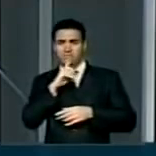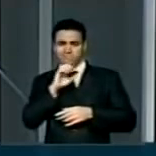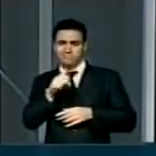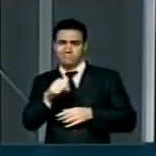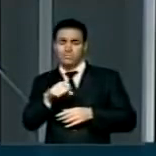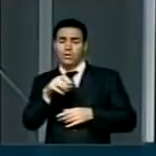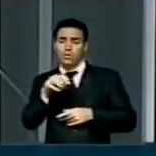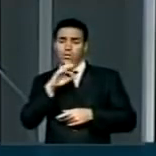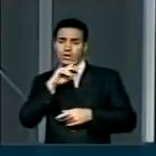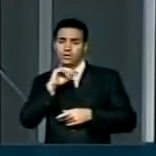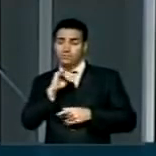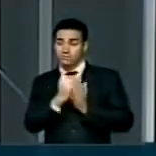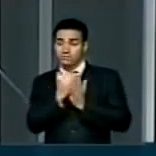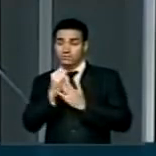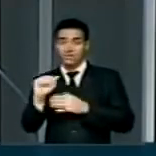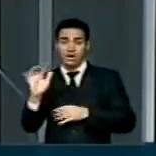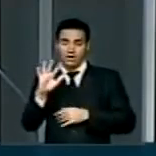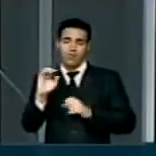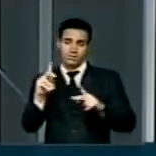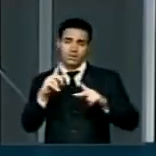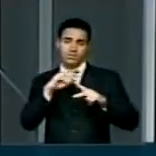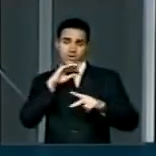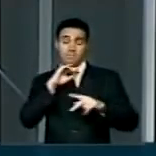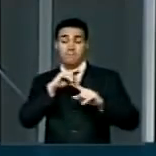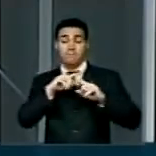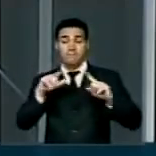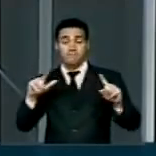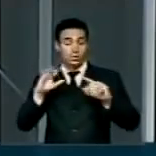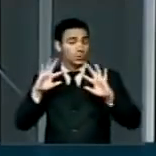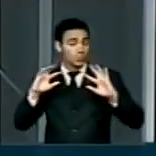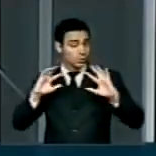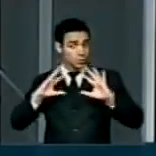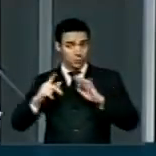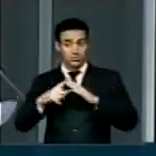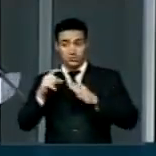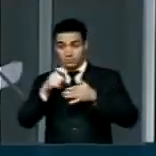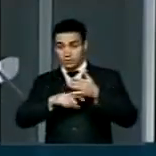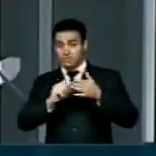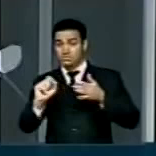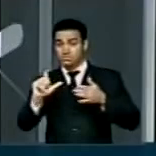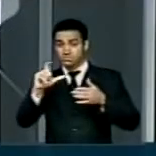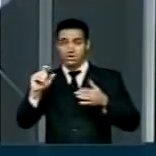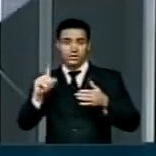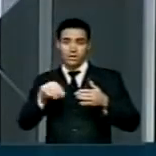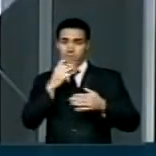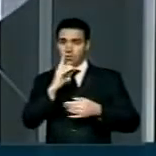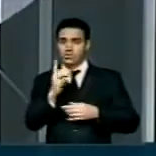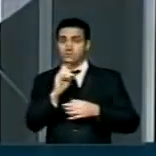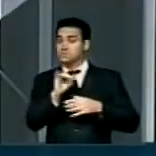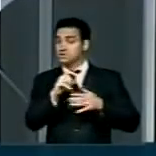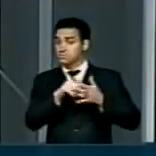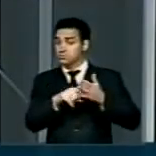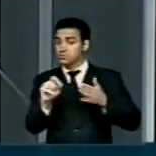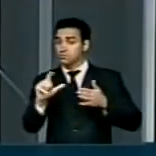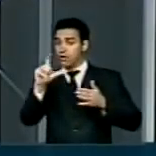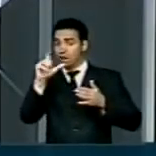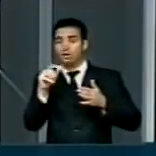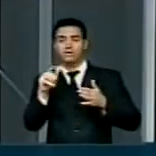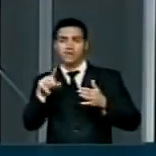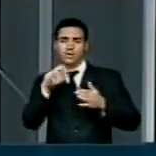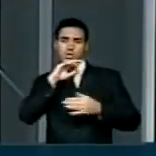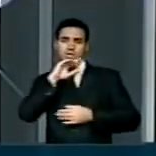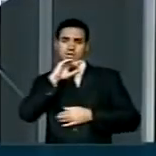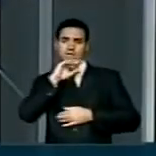que tudo que aumenta de imposto é ruim. Tudo que aumenta de imposto não é bom. Aumentou o imposto, é